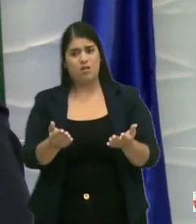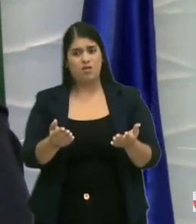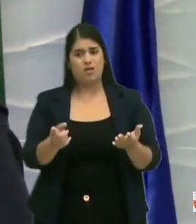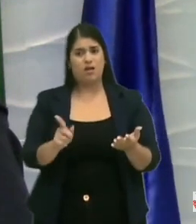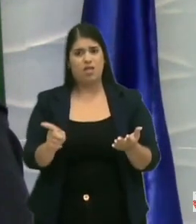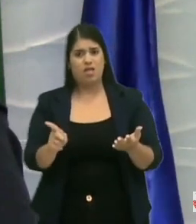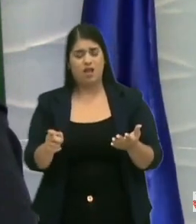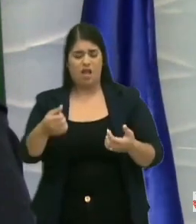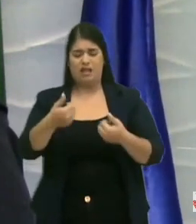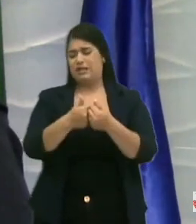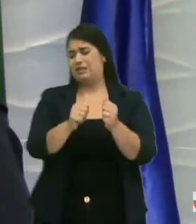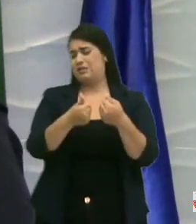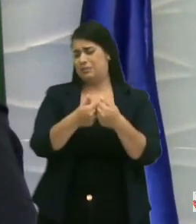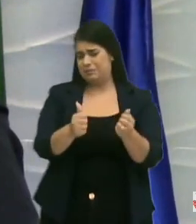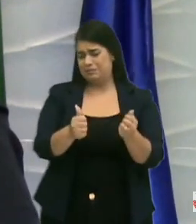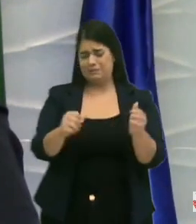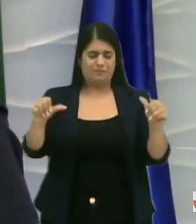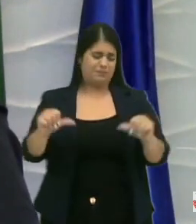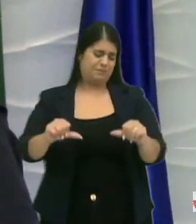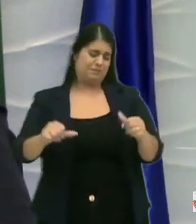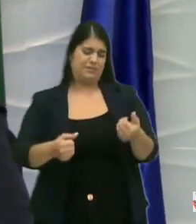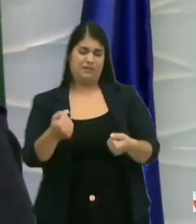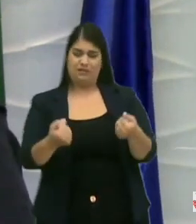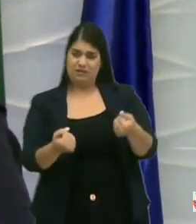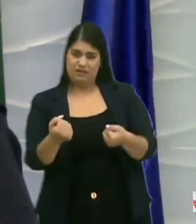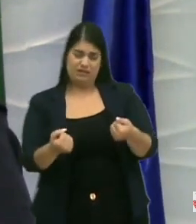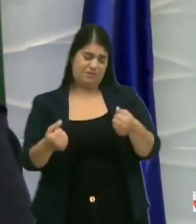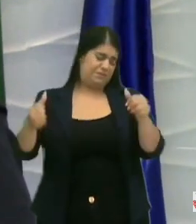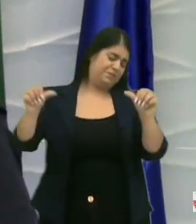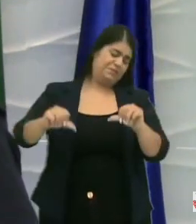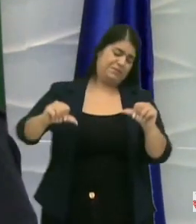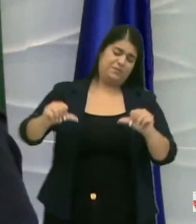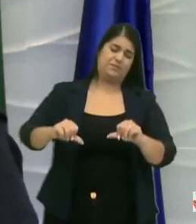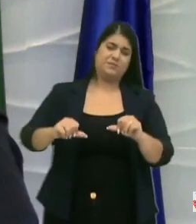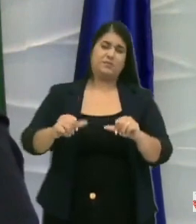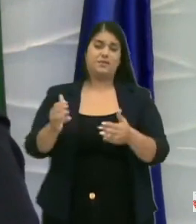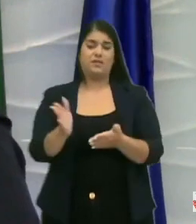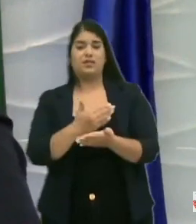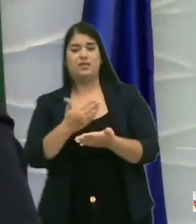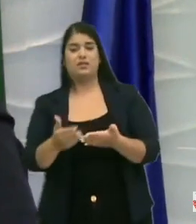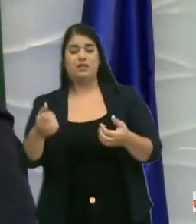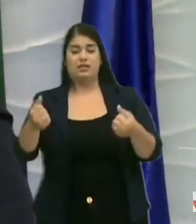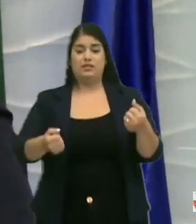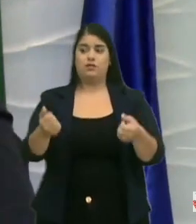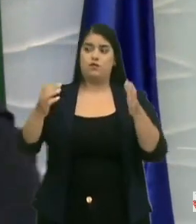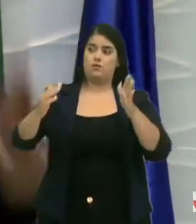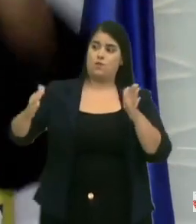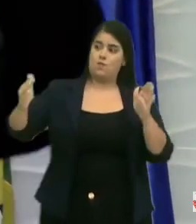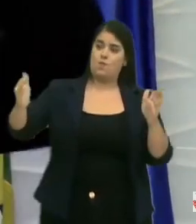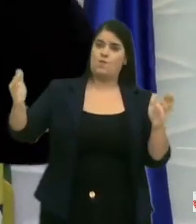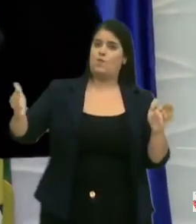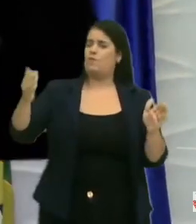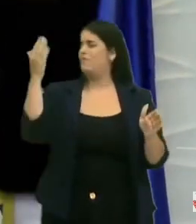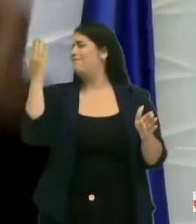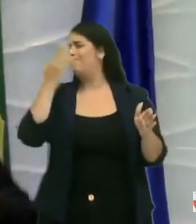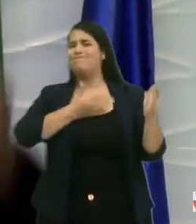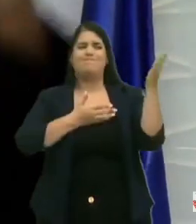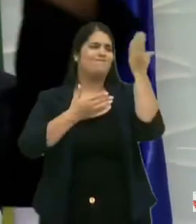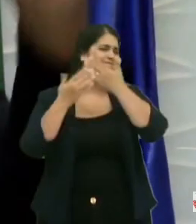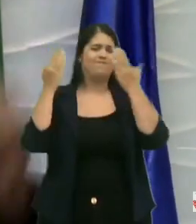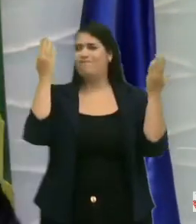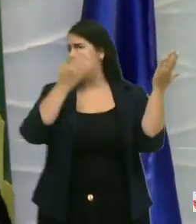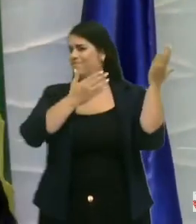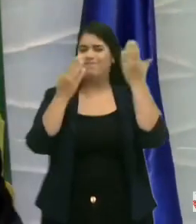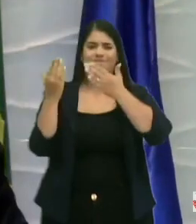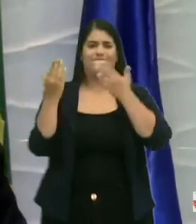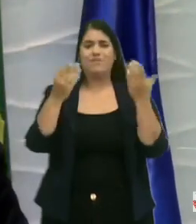de escola, engancha carro pequeno, às vezes carro grande. Não vejo ninguém passar